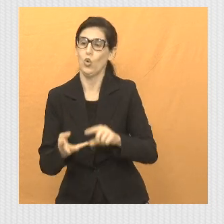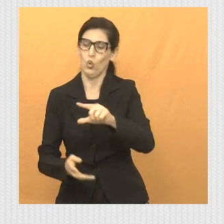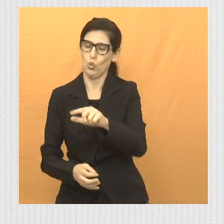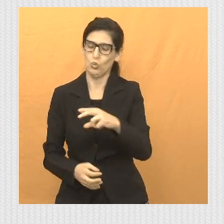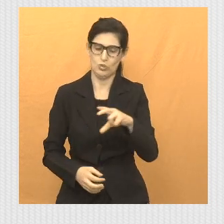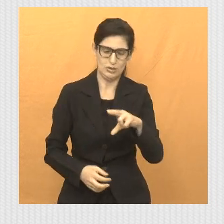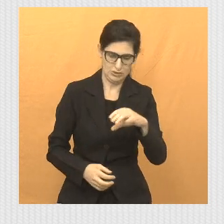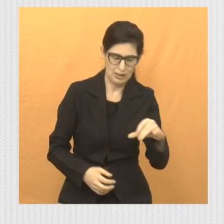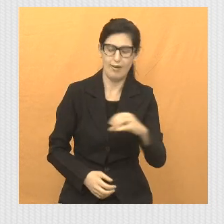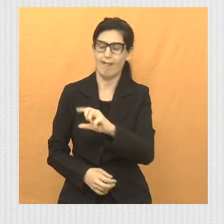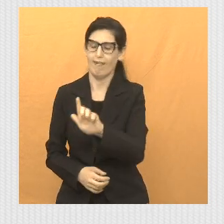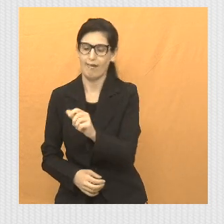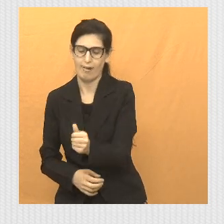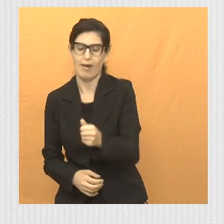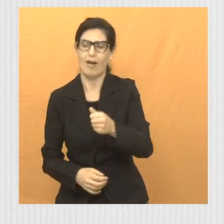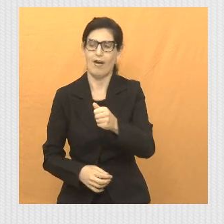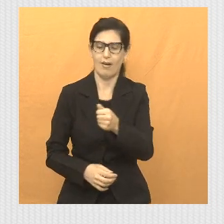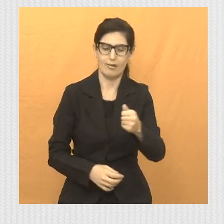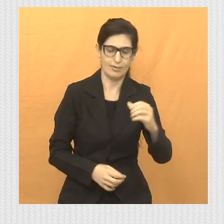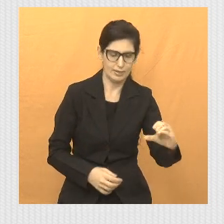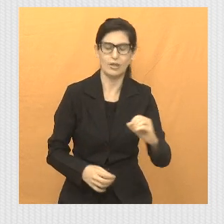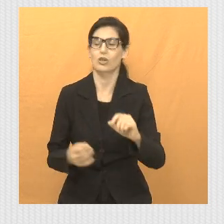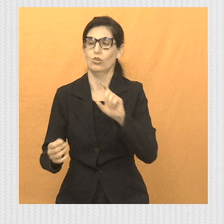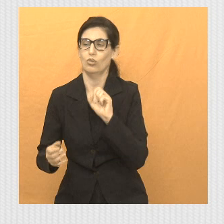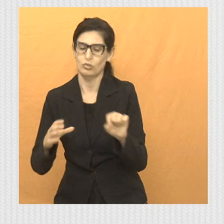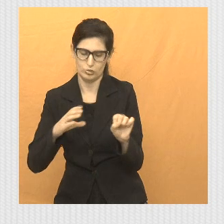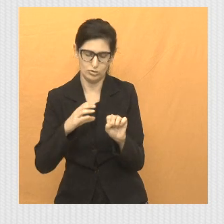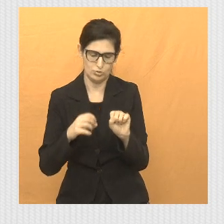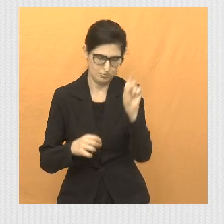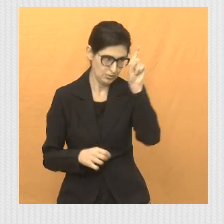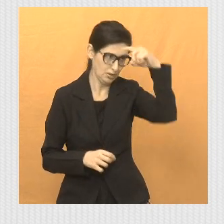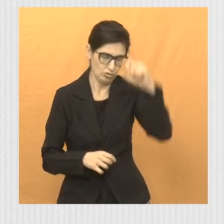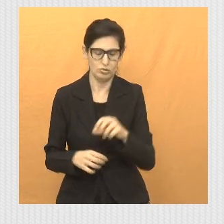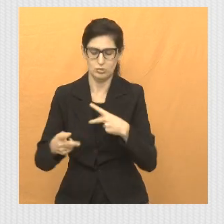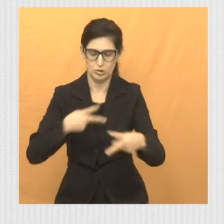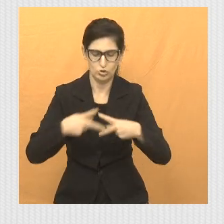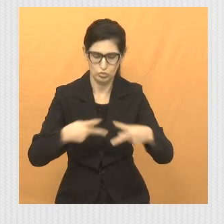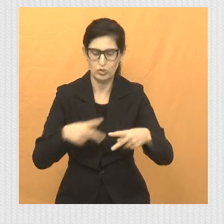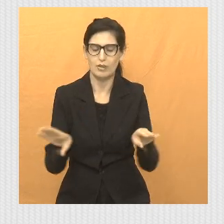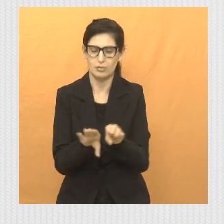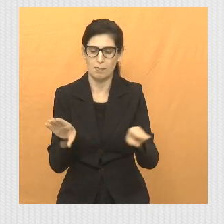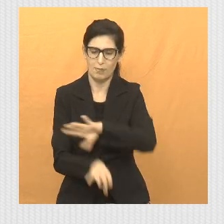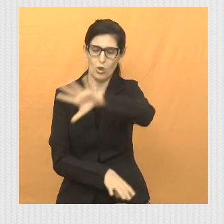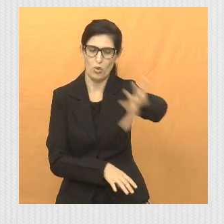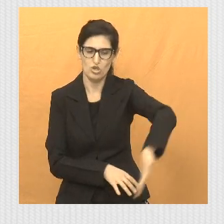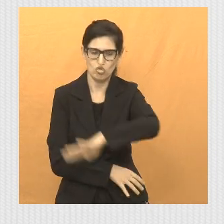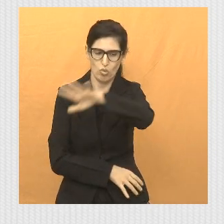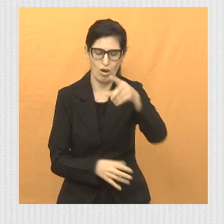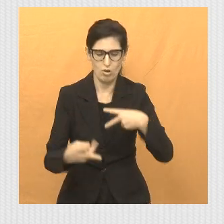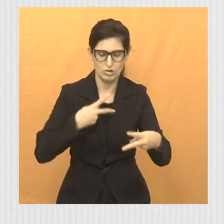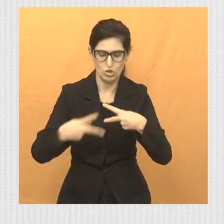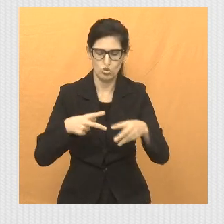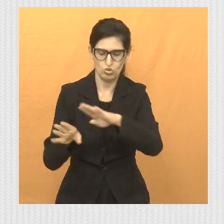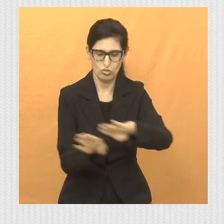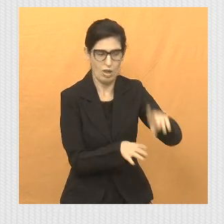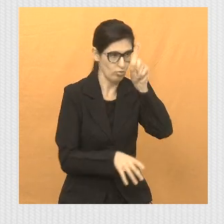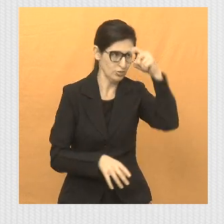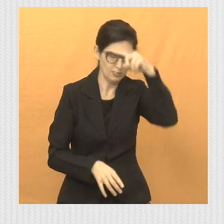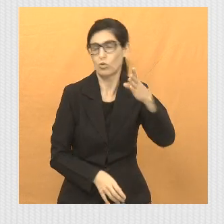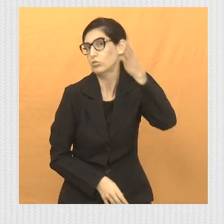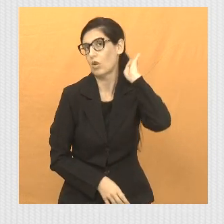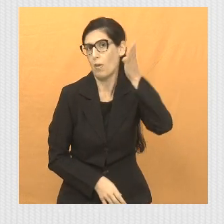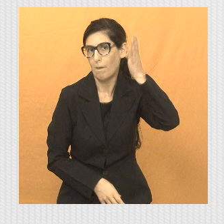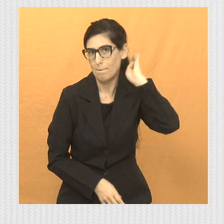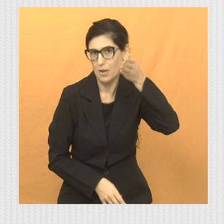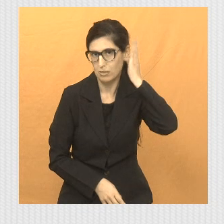Senon, Hospital Municipal de São José e o Hospital Regional de São José. Em Taubaté, o Hospital